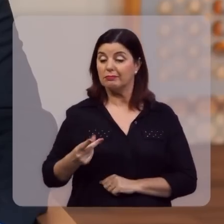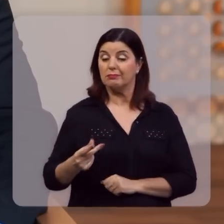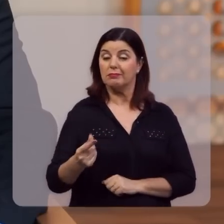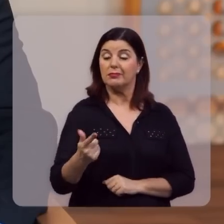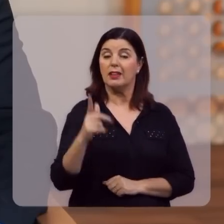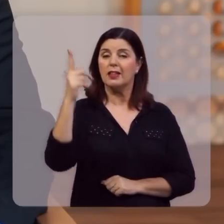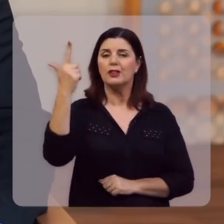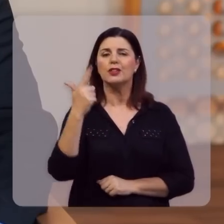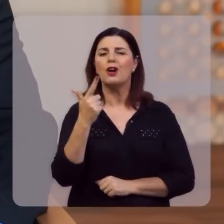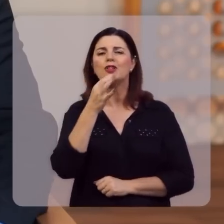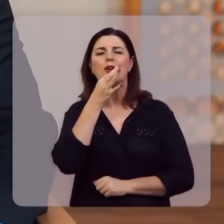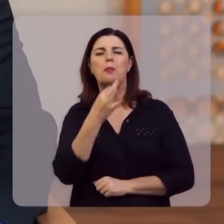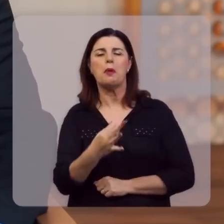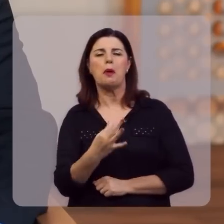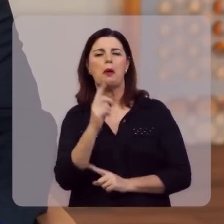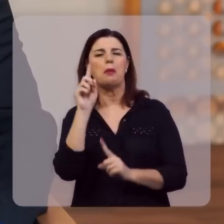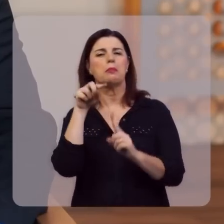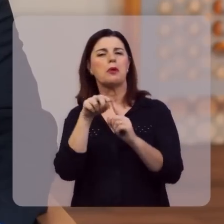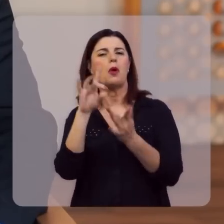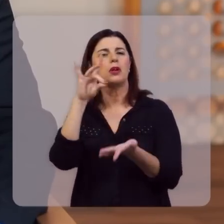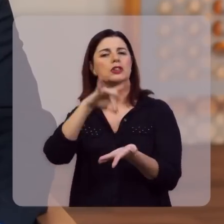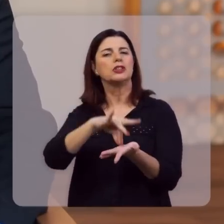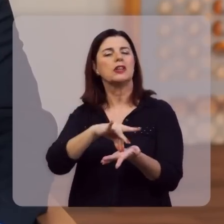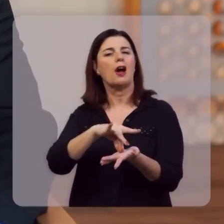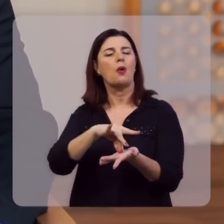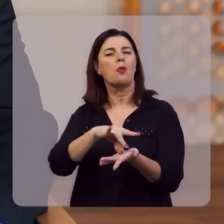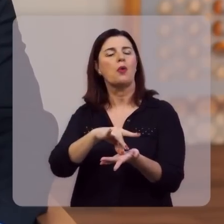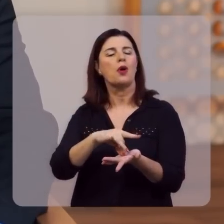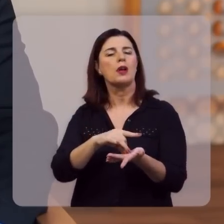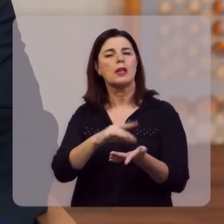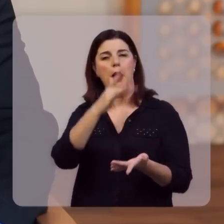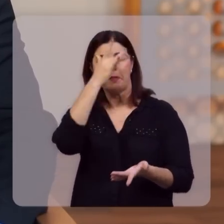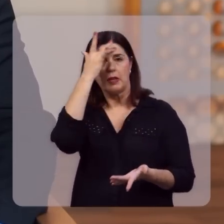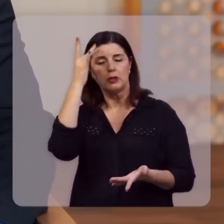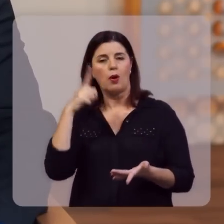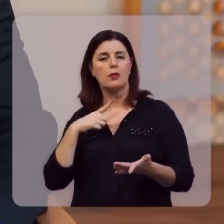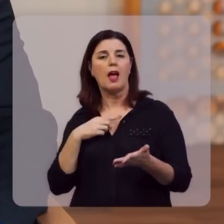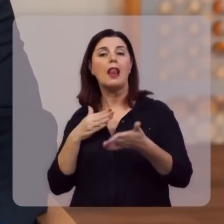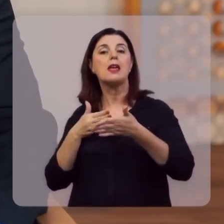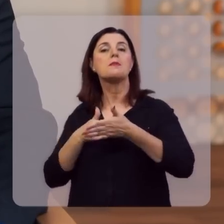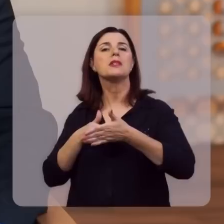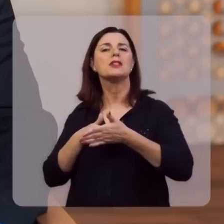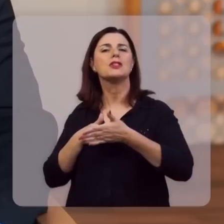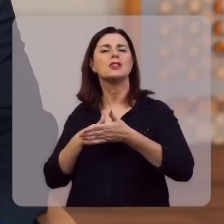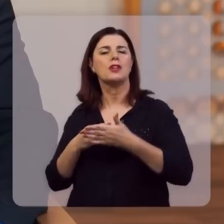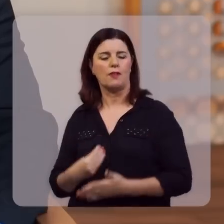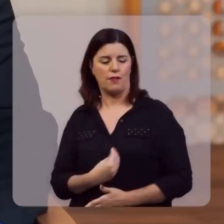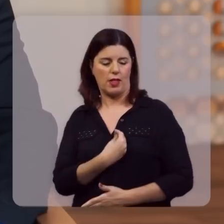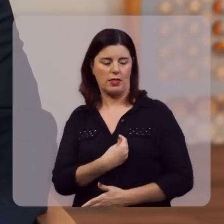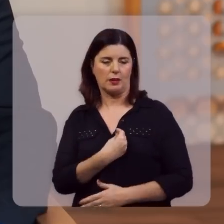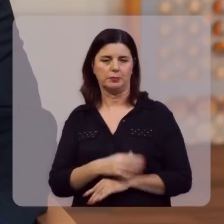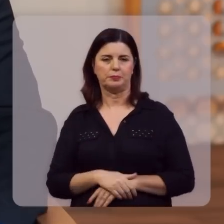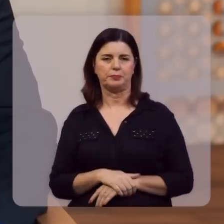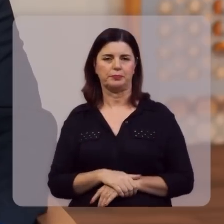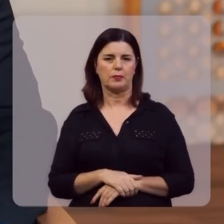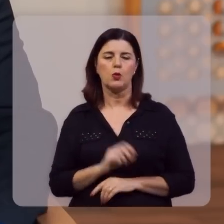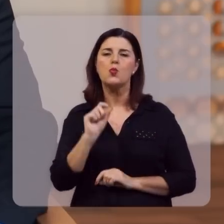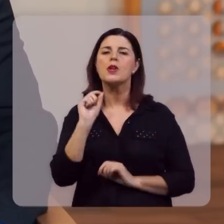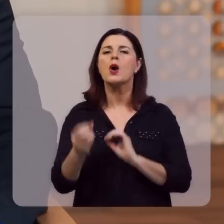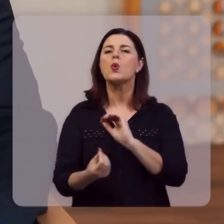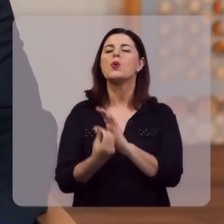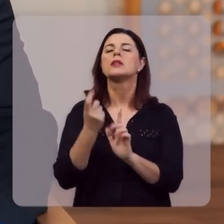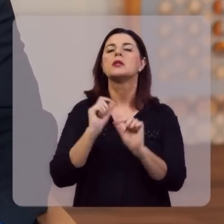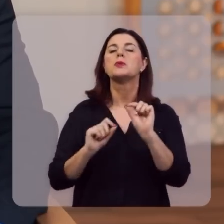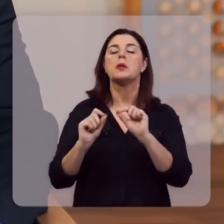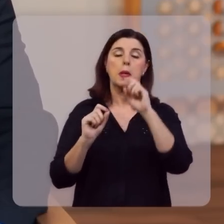não tinha como propósito original que o ser humano tivesse um limite na sua vida. O que